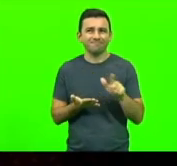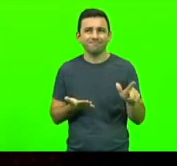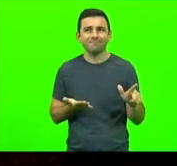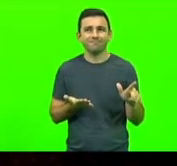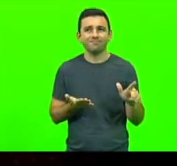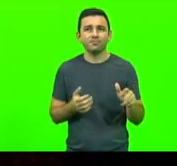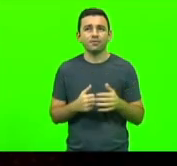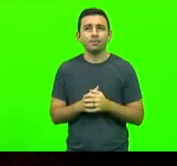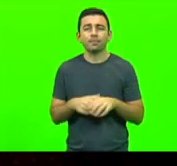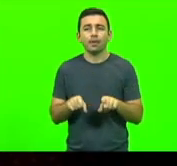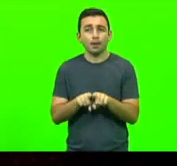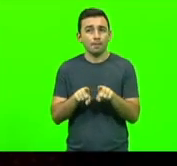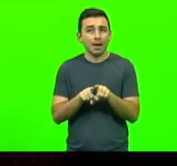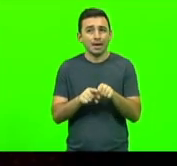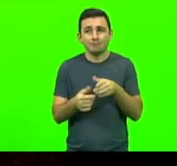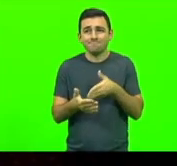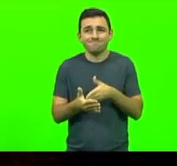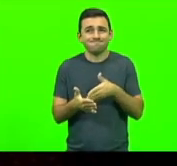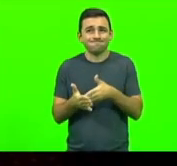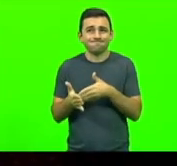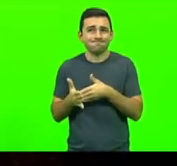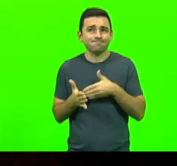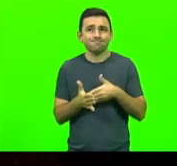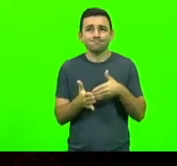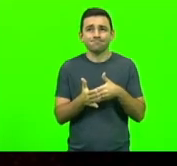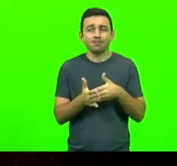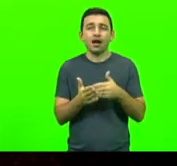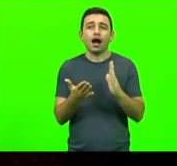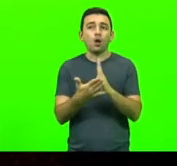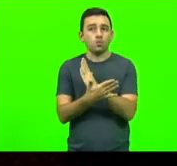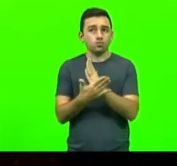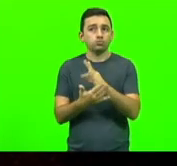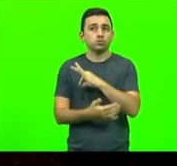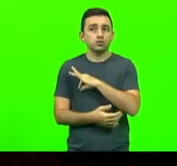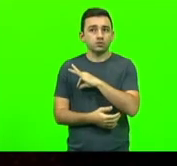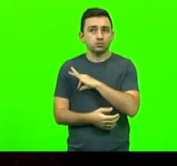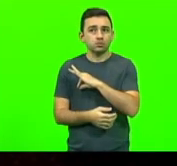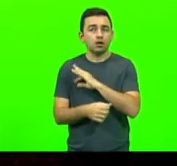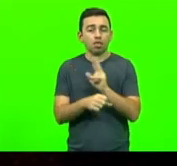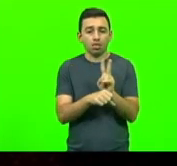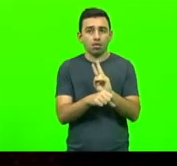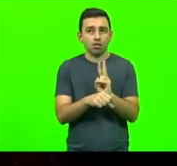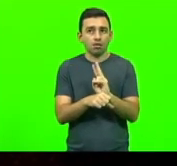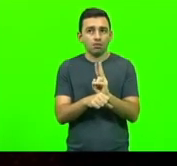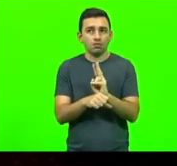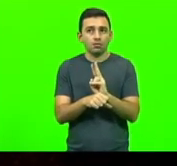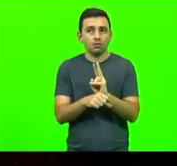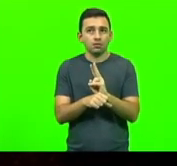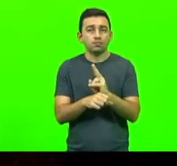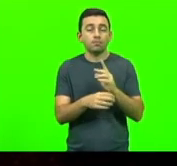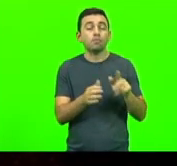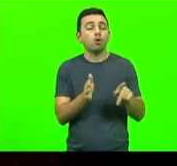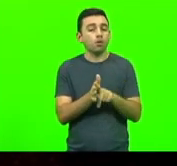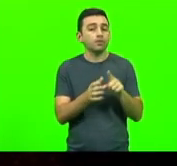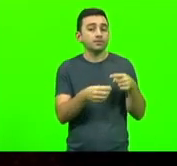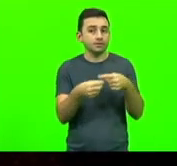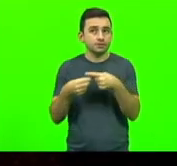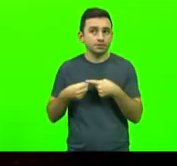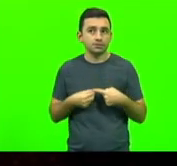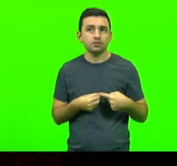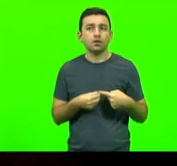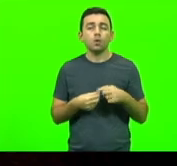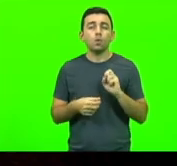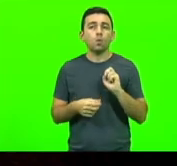cria limitações para que as autoridades sanitárias dos municípios ou